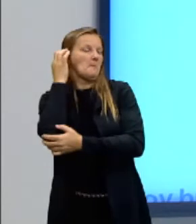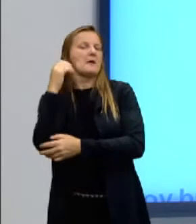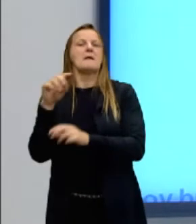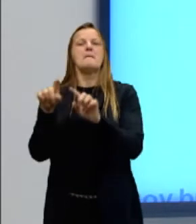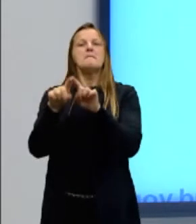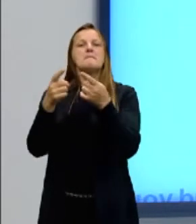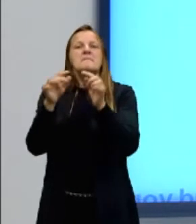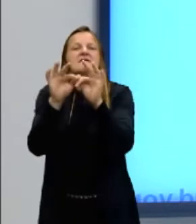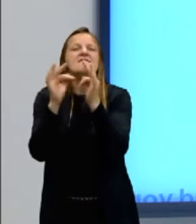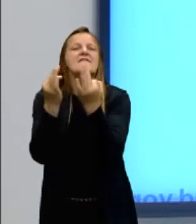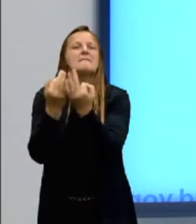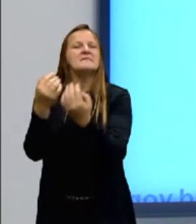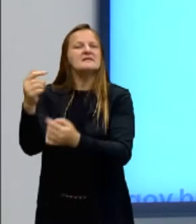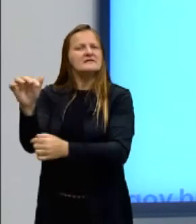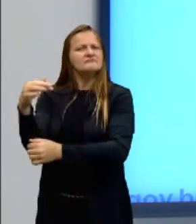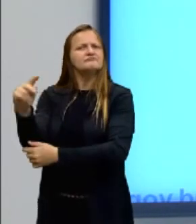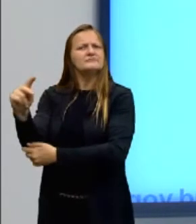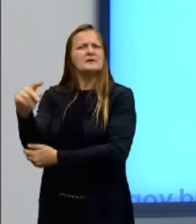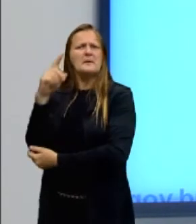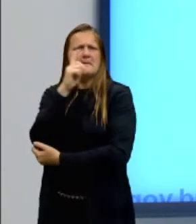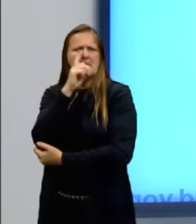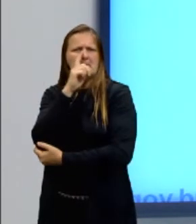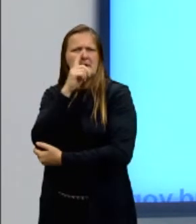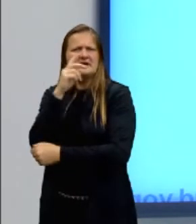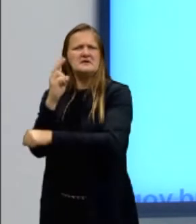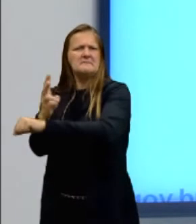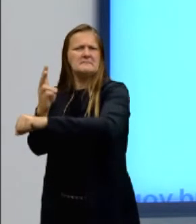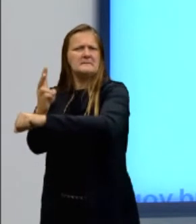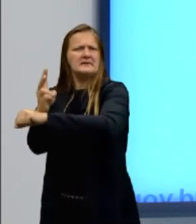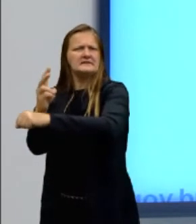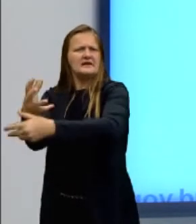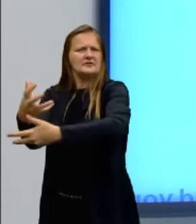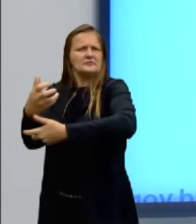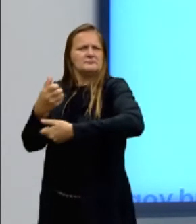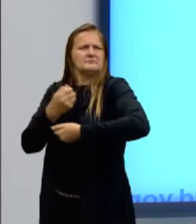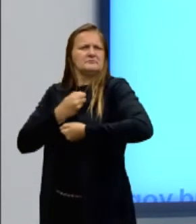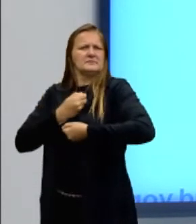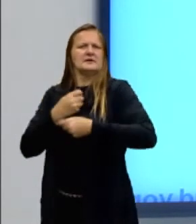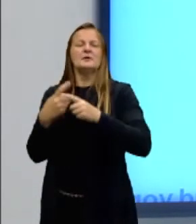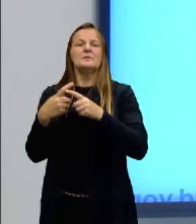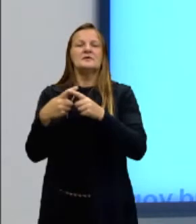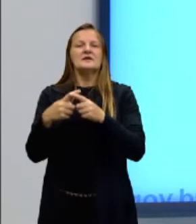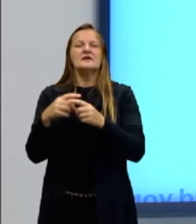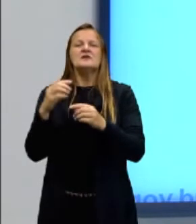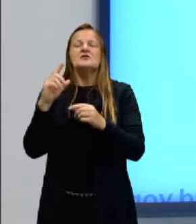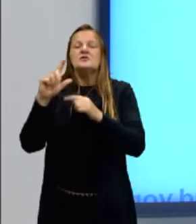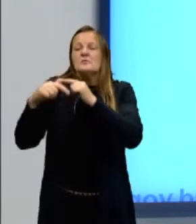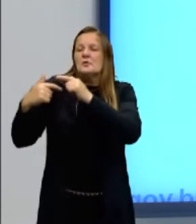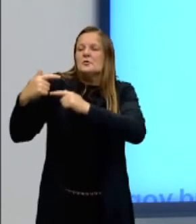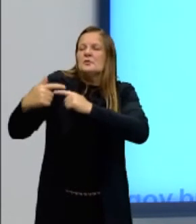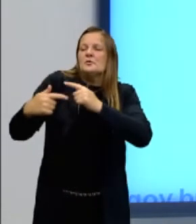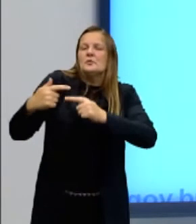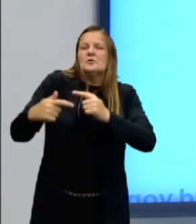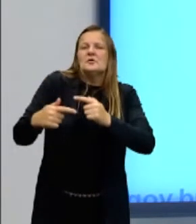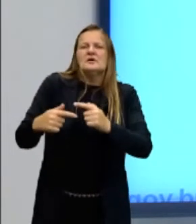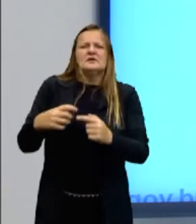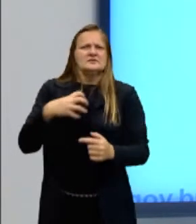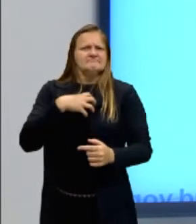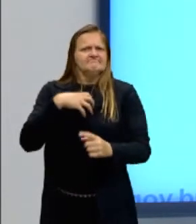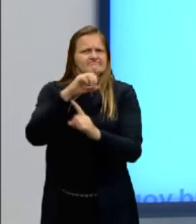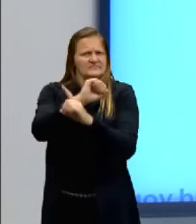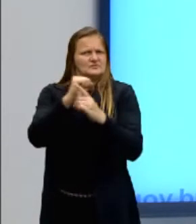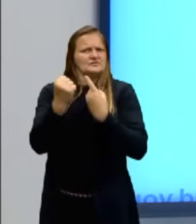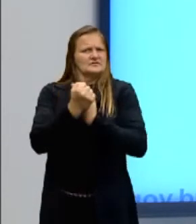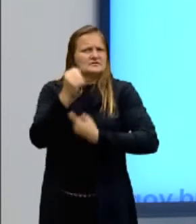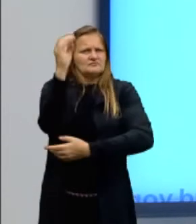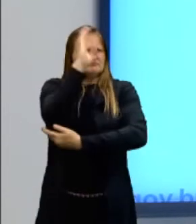aparenta não passava de mãe de encomenda para condescender com os escrúpulos da